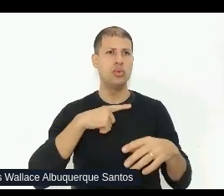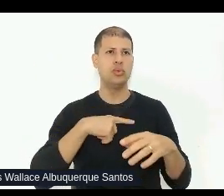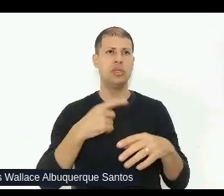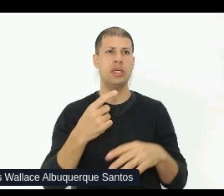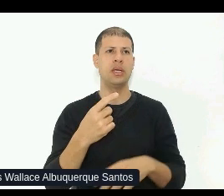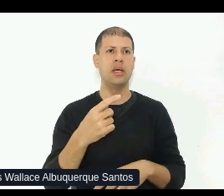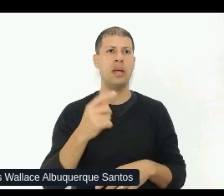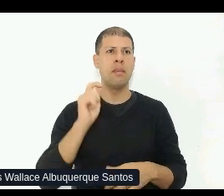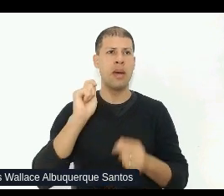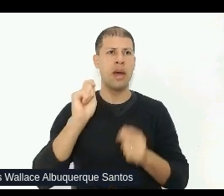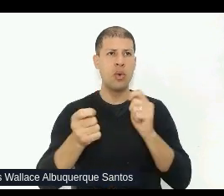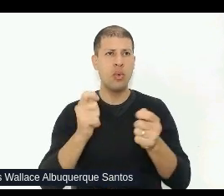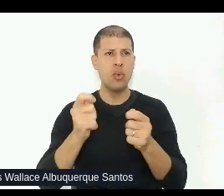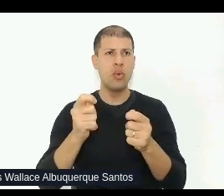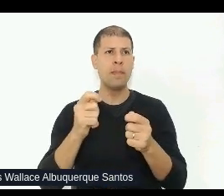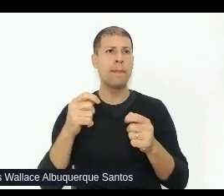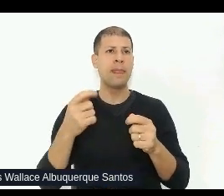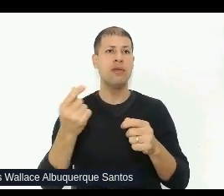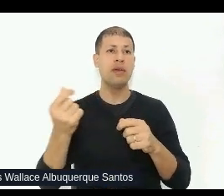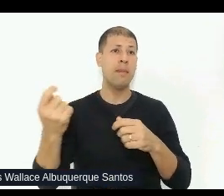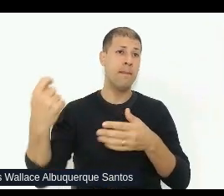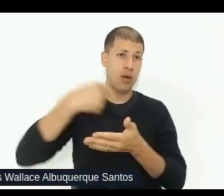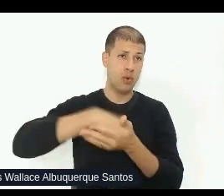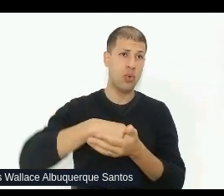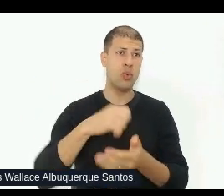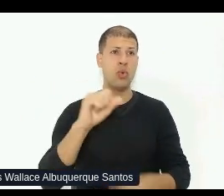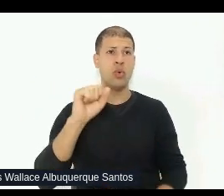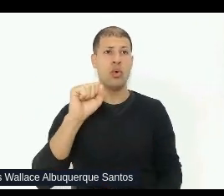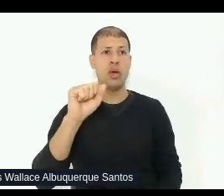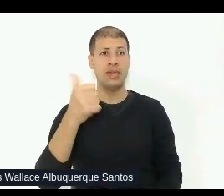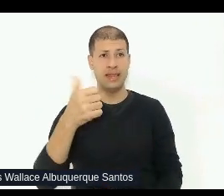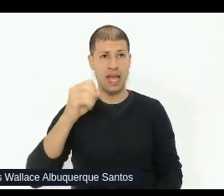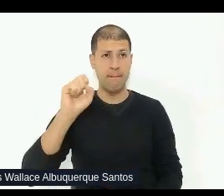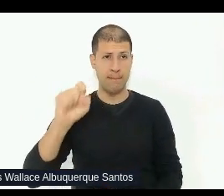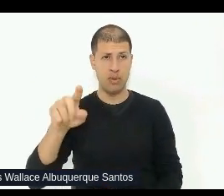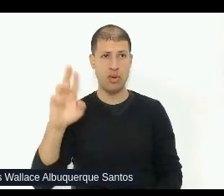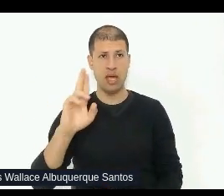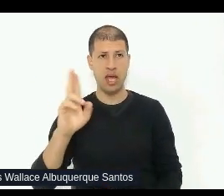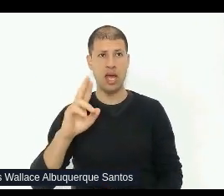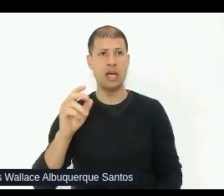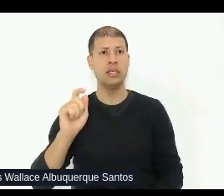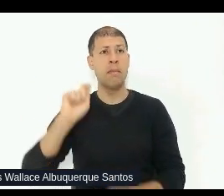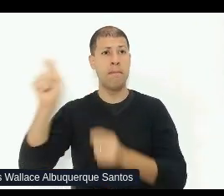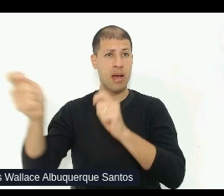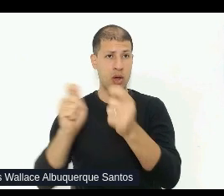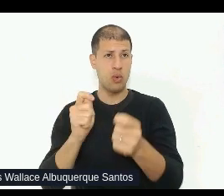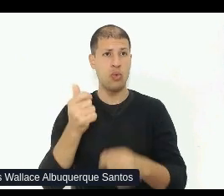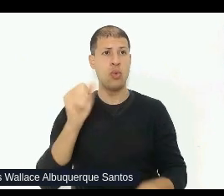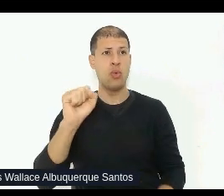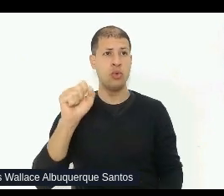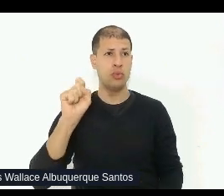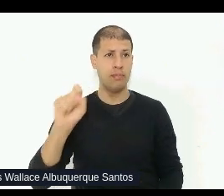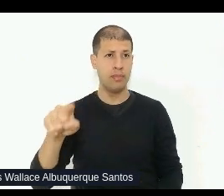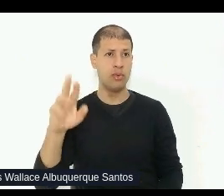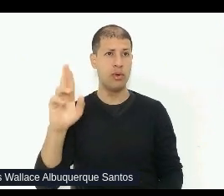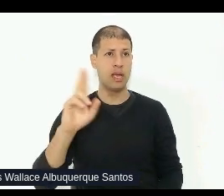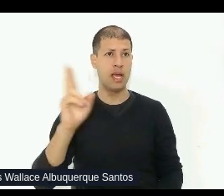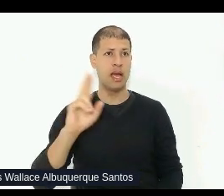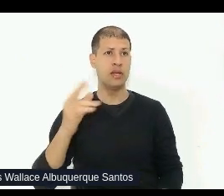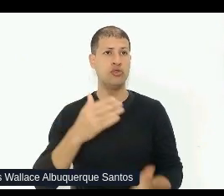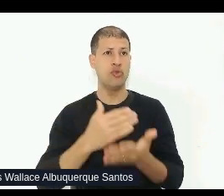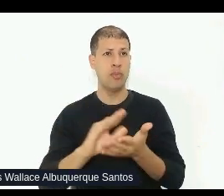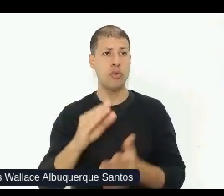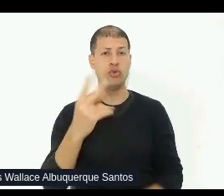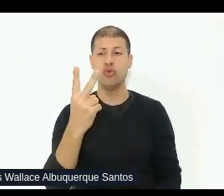e o resultado da subtração desses valores, R$2.000. Item 9, no final da tela, uma fileira de botão